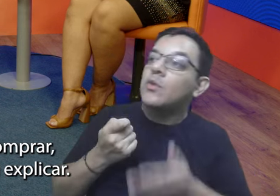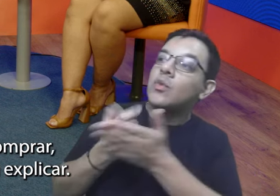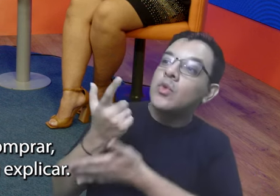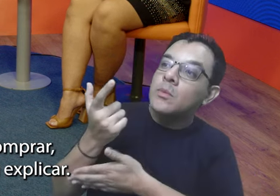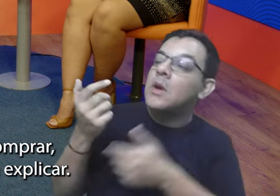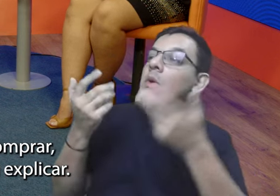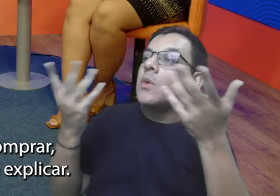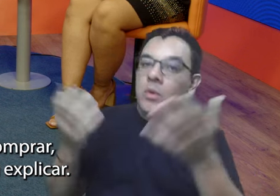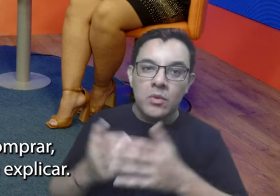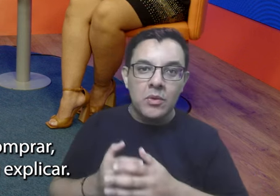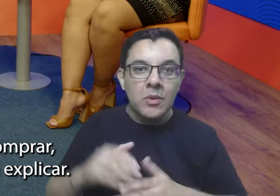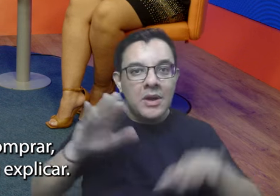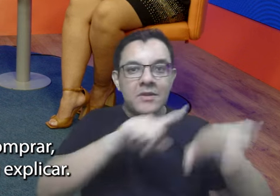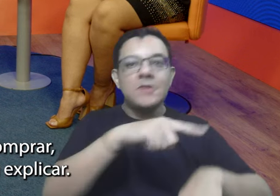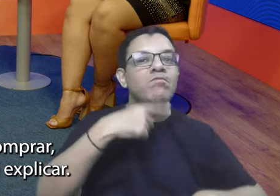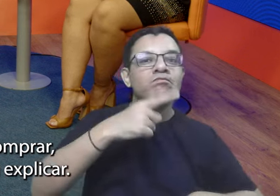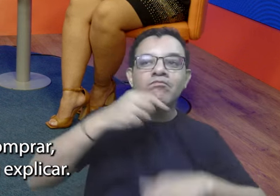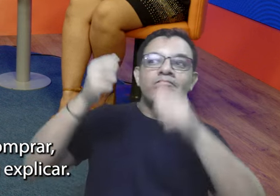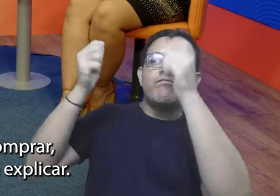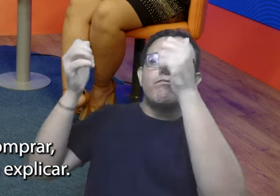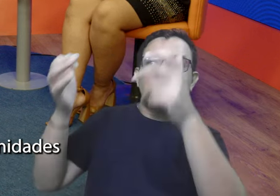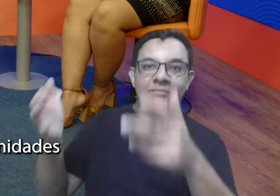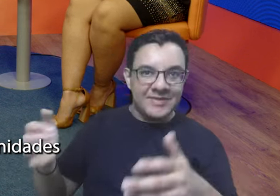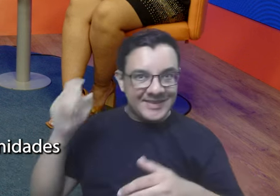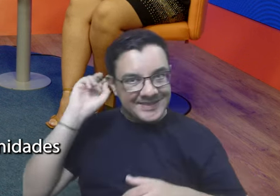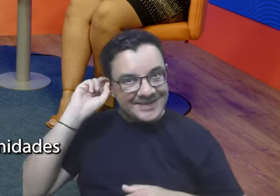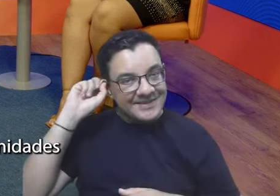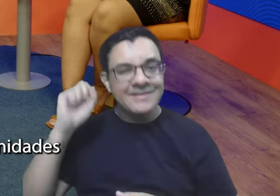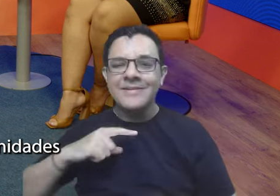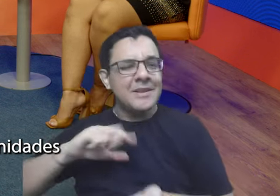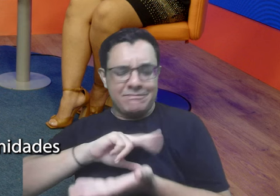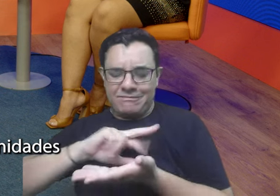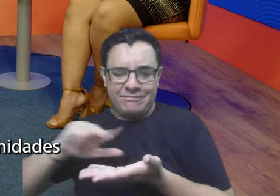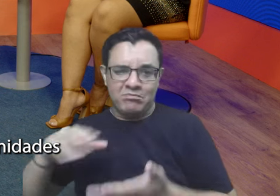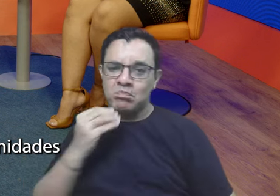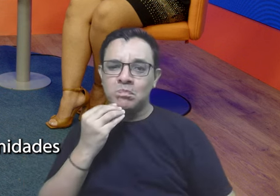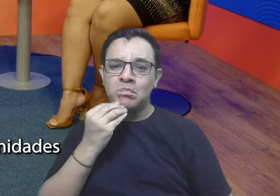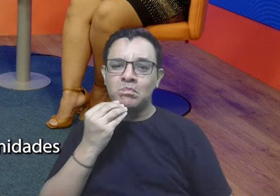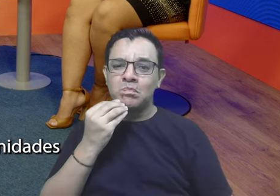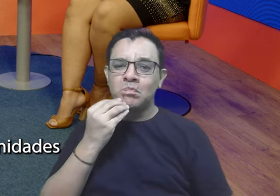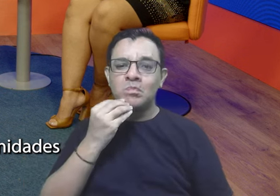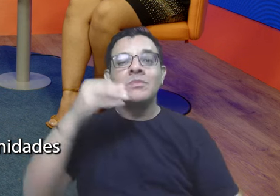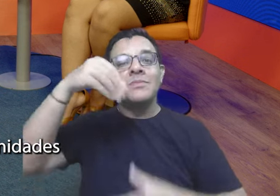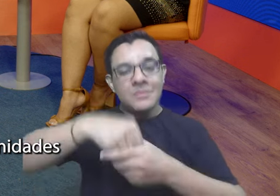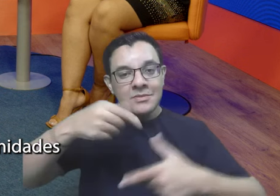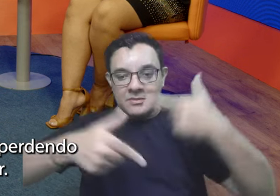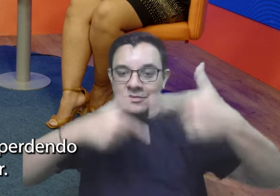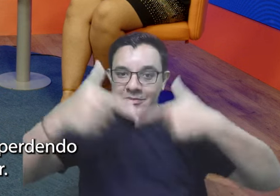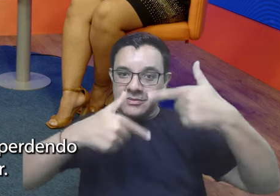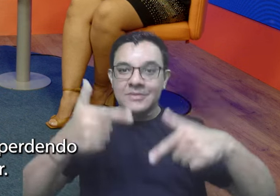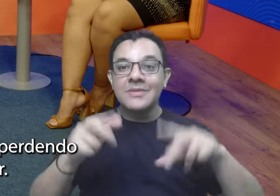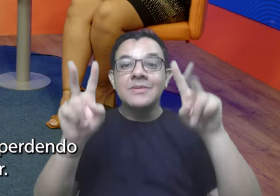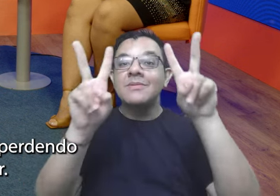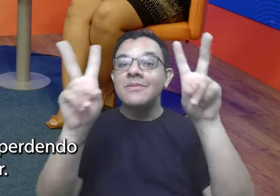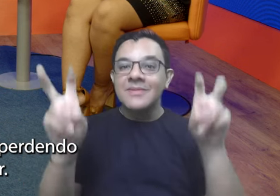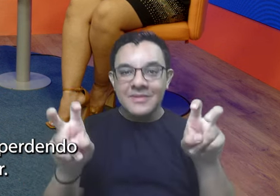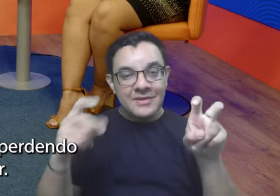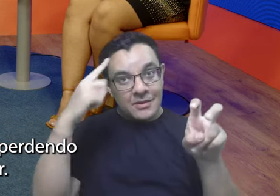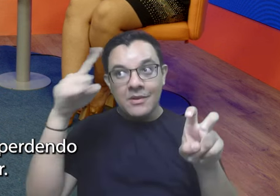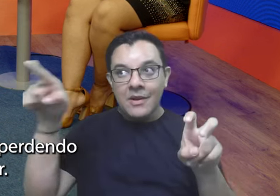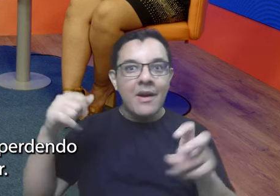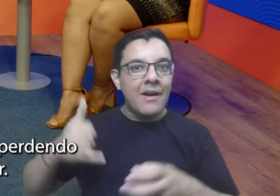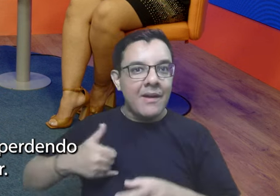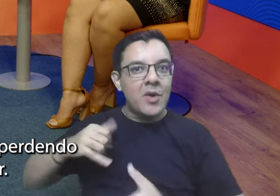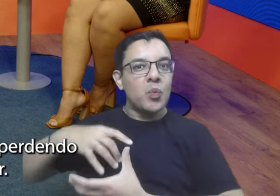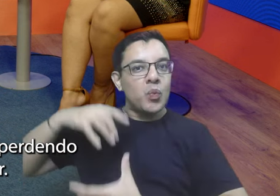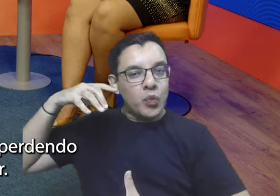que comprar que às vezes Eles não conseguem explicar então existem inúmeras oportunidades dentro do trabalho com o